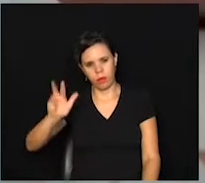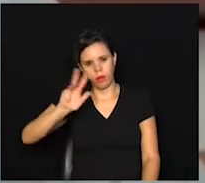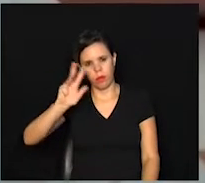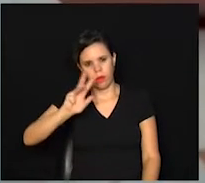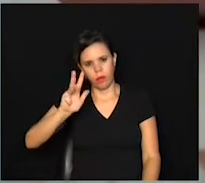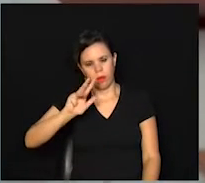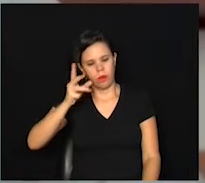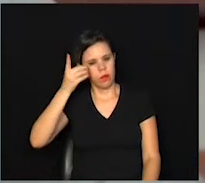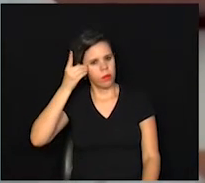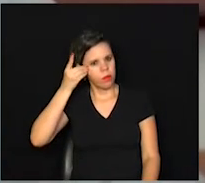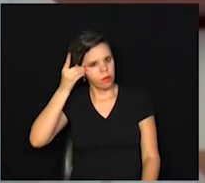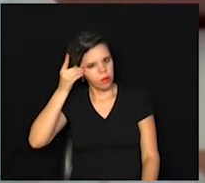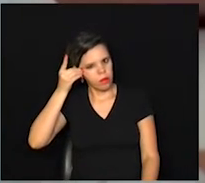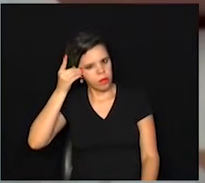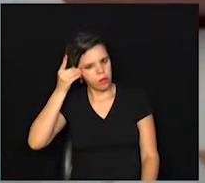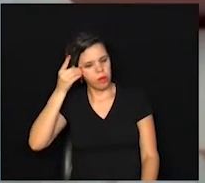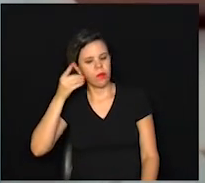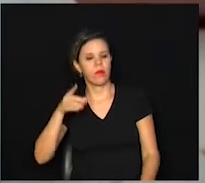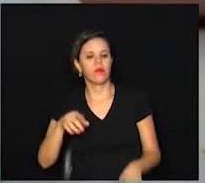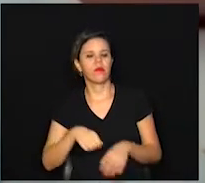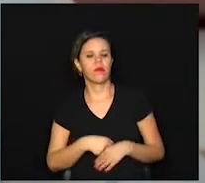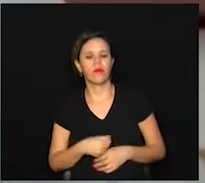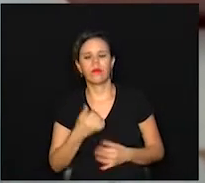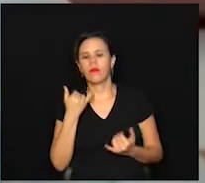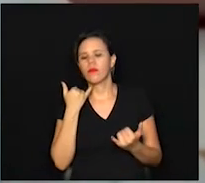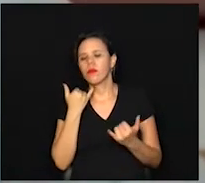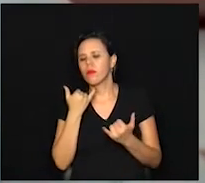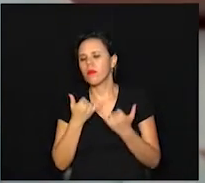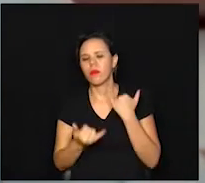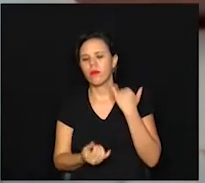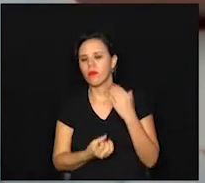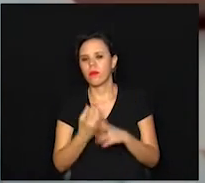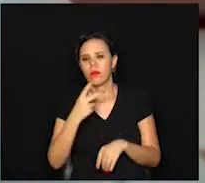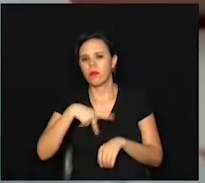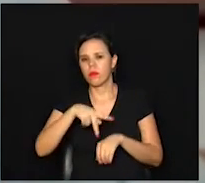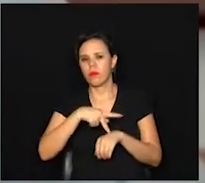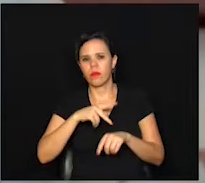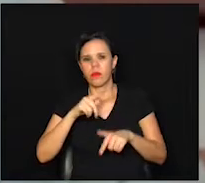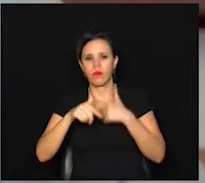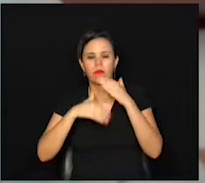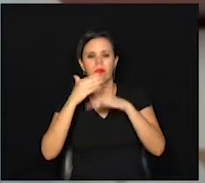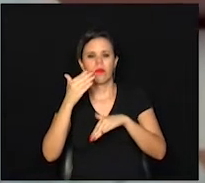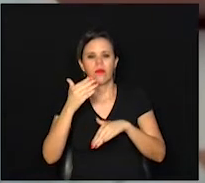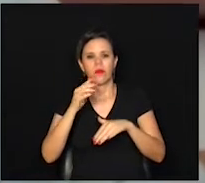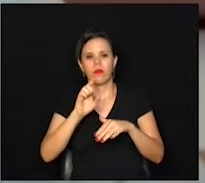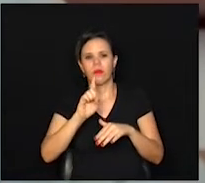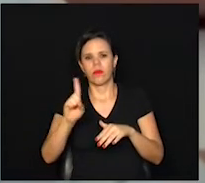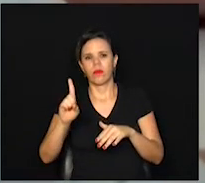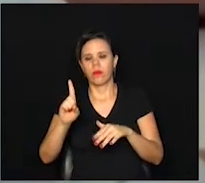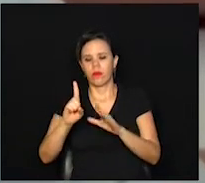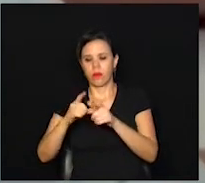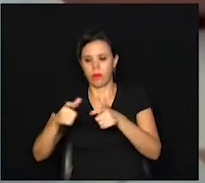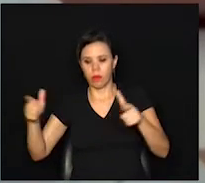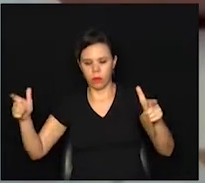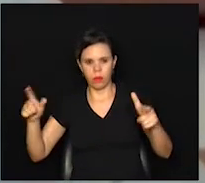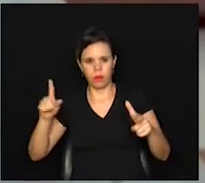Dilma. O que me parece que está acontecendo no país, com o avanço da extrema-direita, é que esse